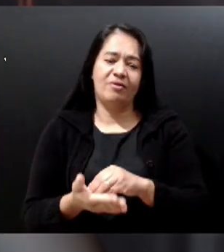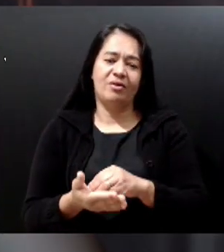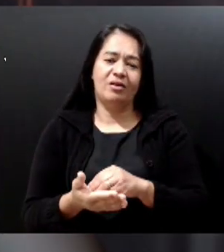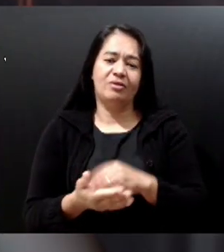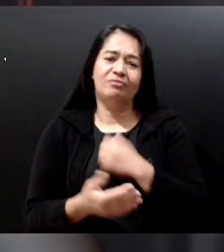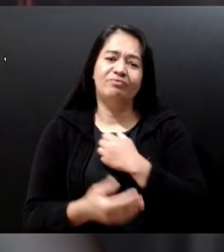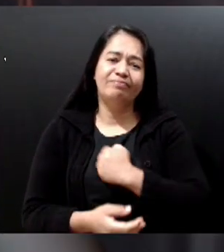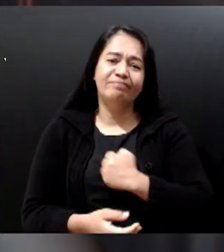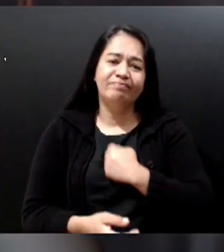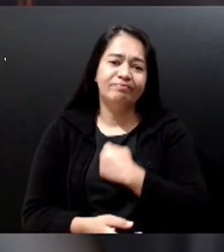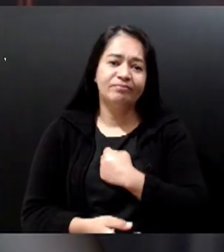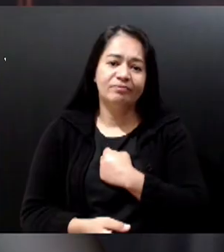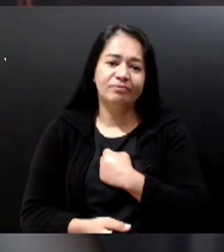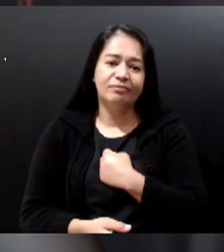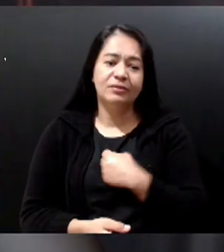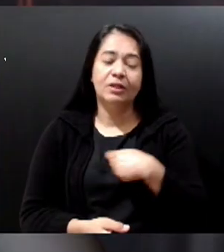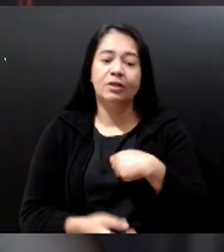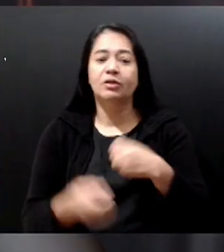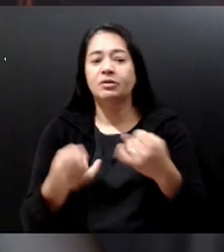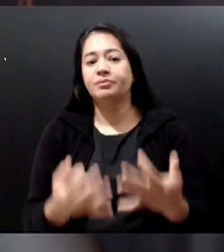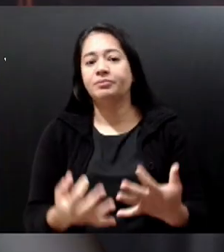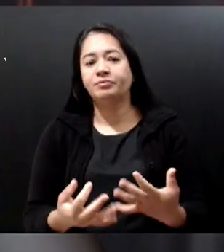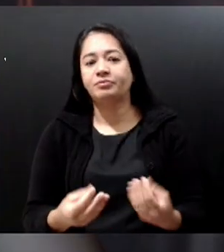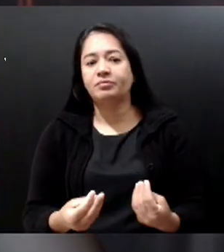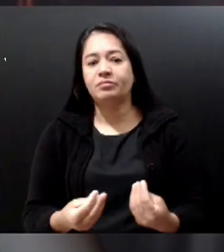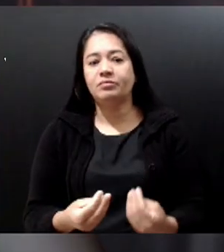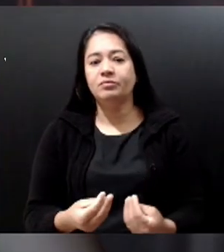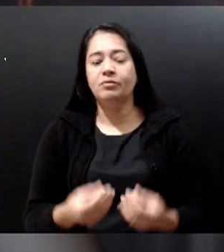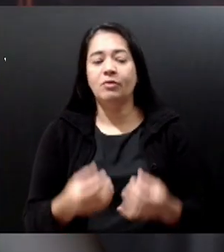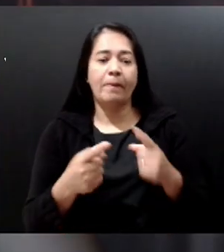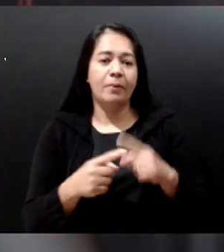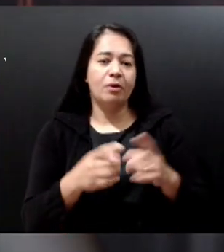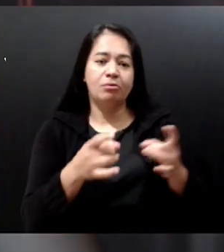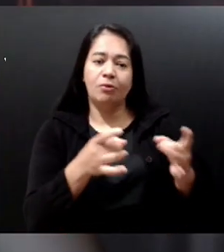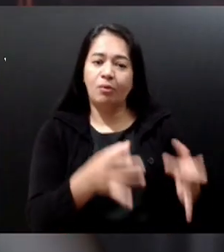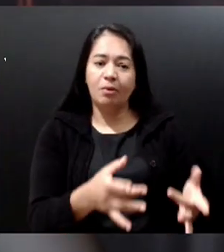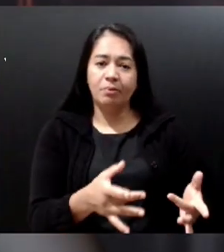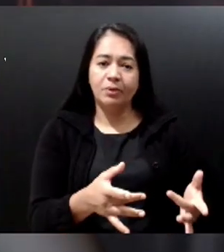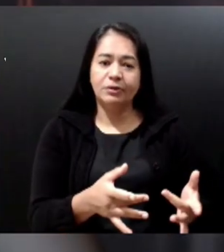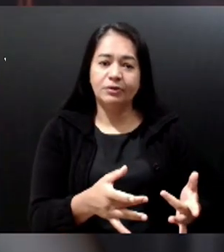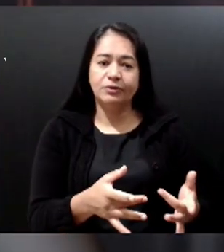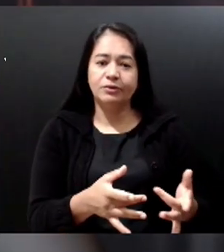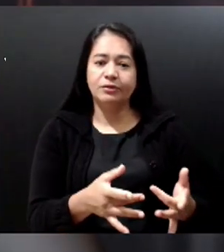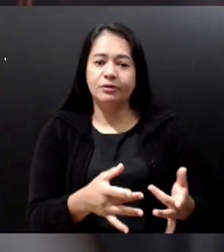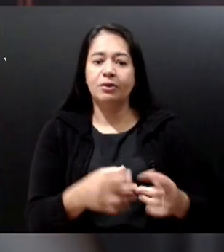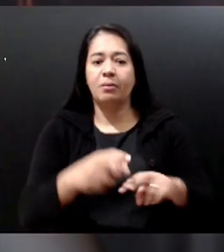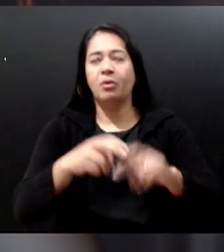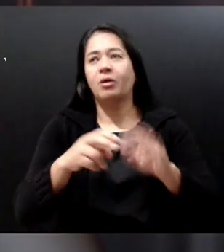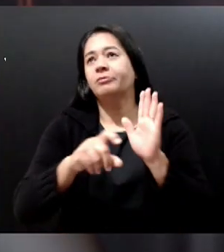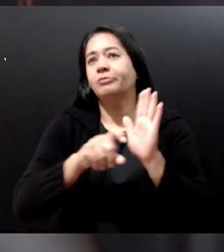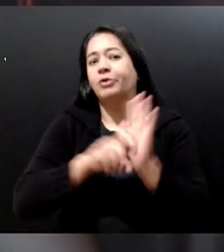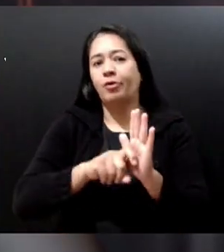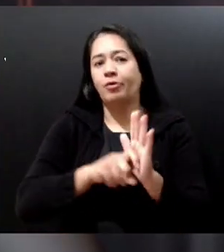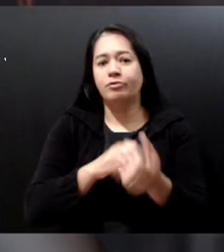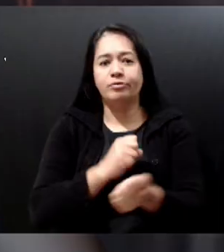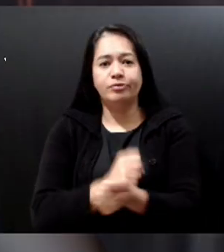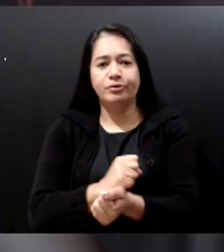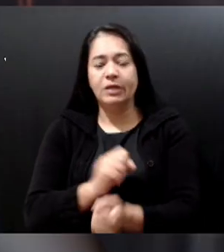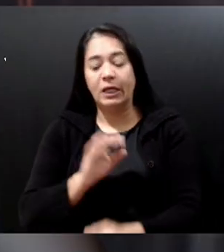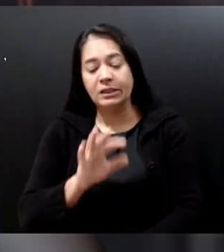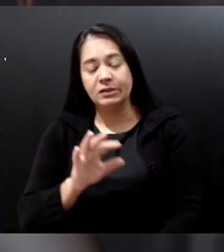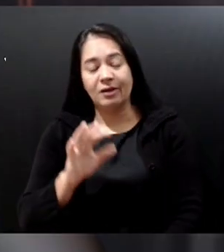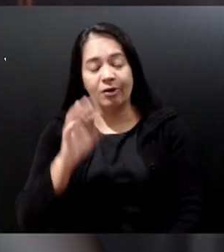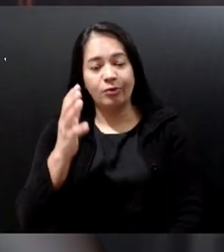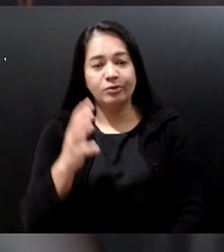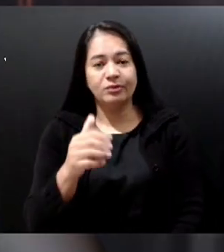estou trazendo, houve um abandono pela questão do vício, enfim, muitas vezes isso acaba acontecendo. Uma mãe que não